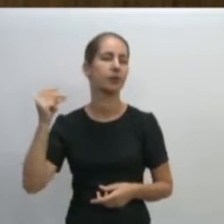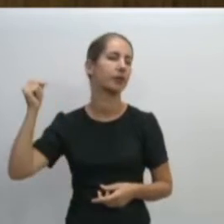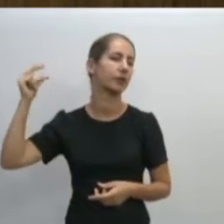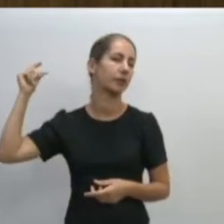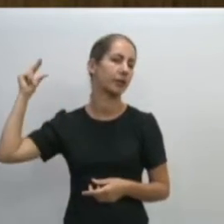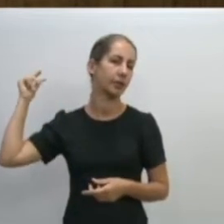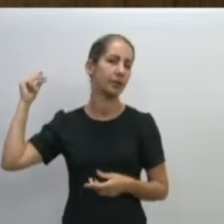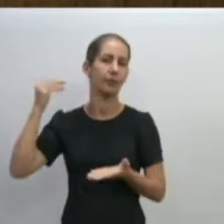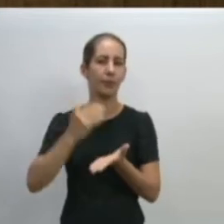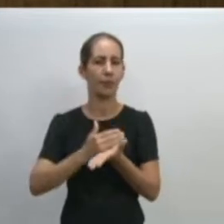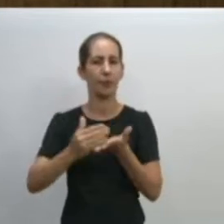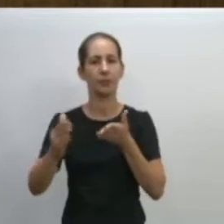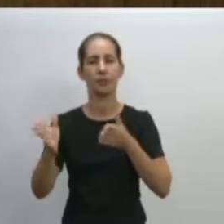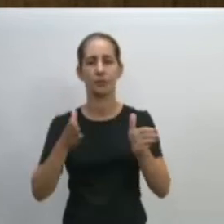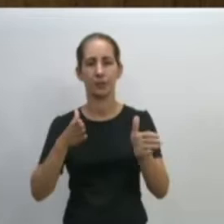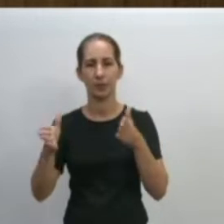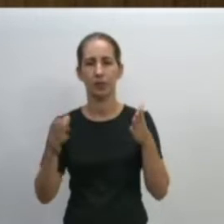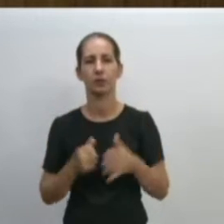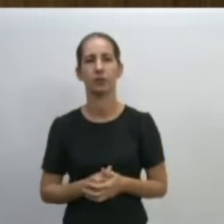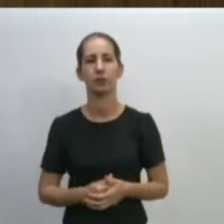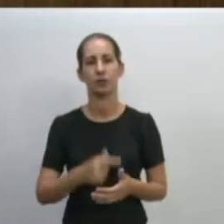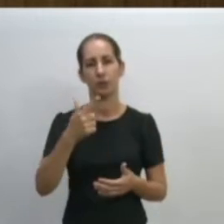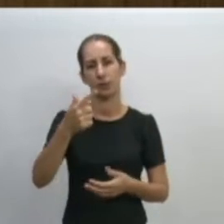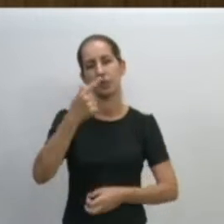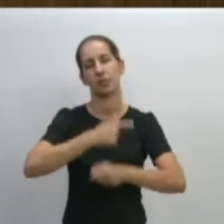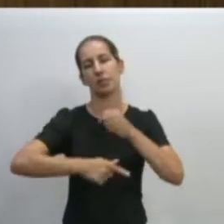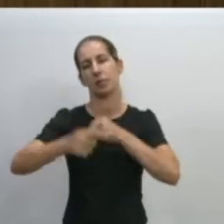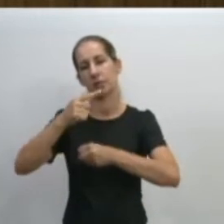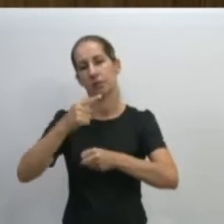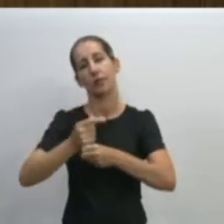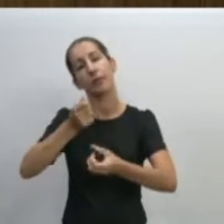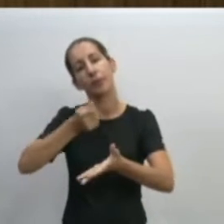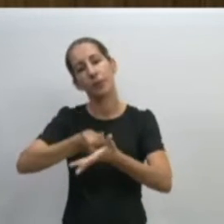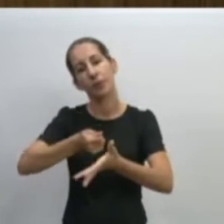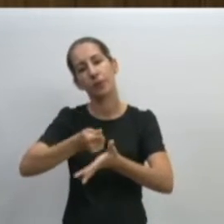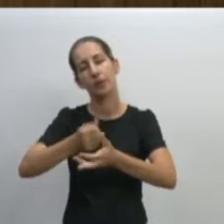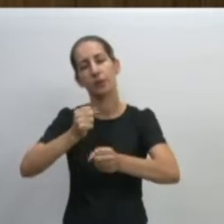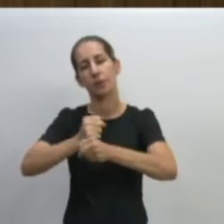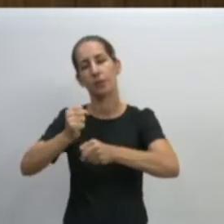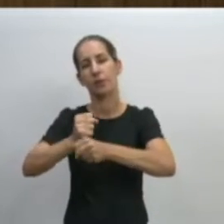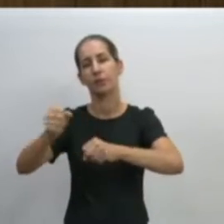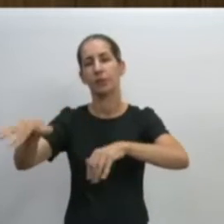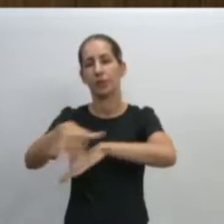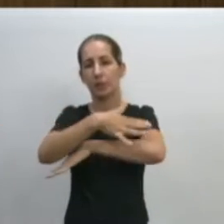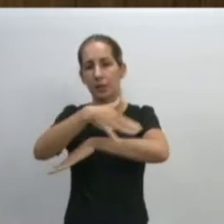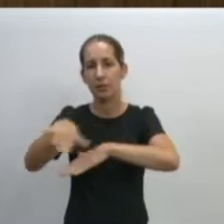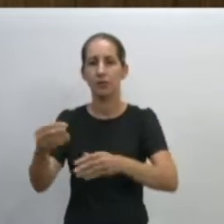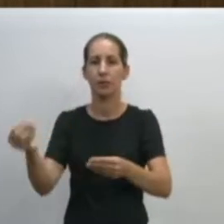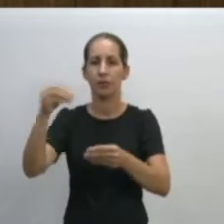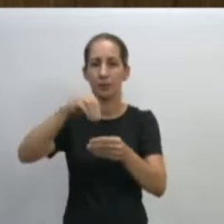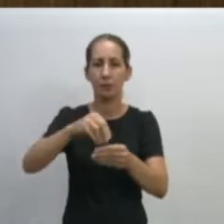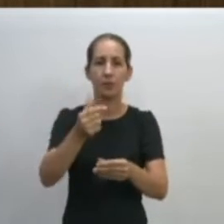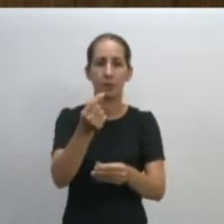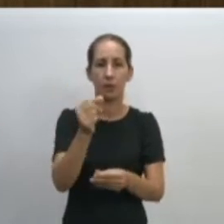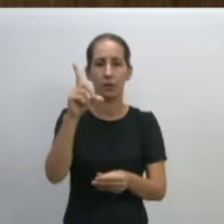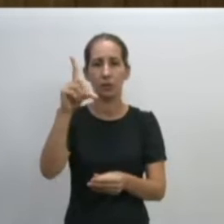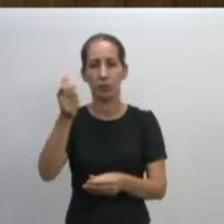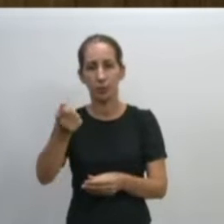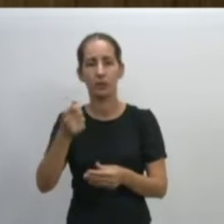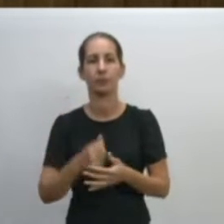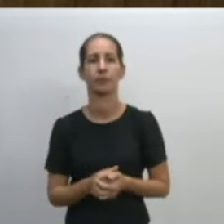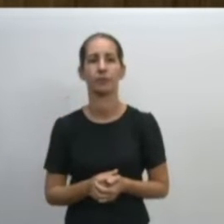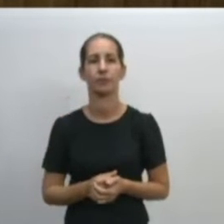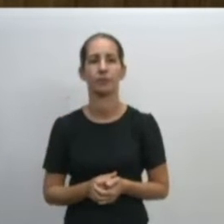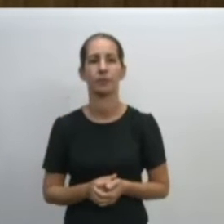desde o início do nosso mandato, em 2017, cobrando aquela pavimentação, colocando emendas na LOA, para que